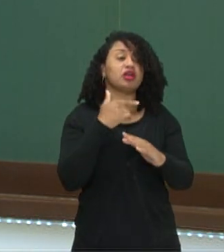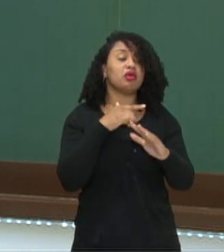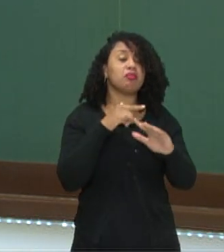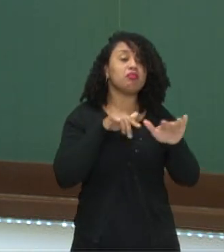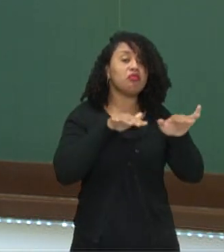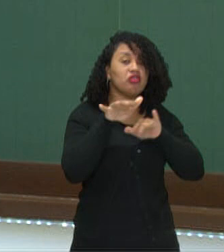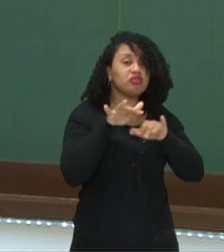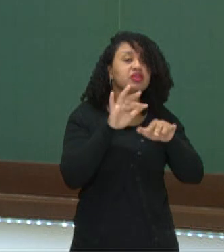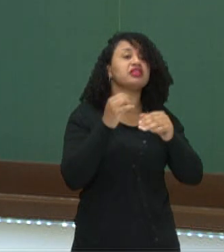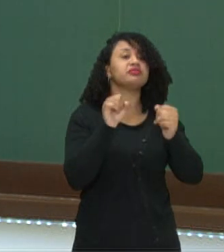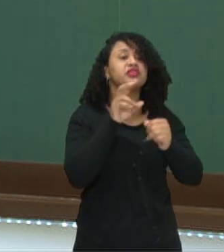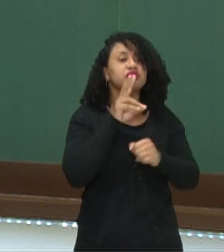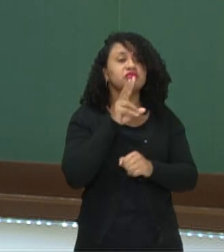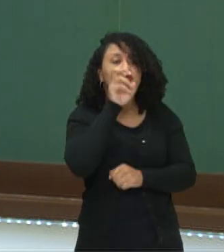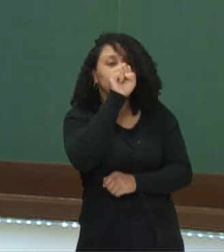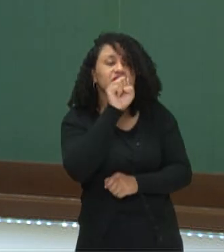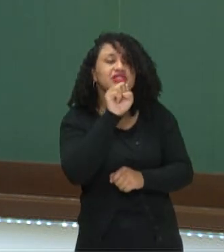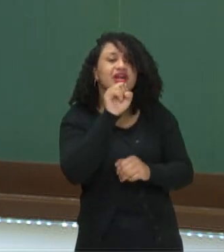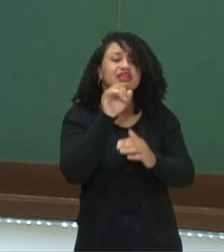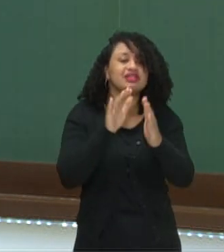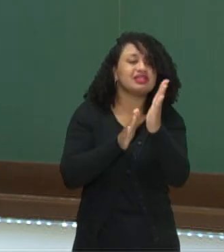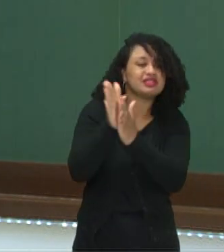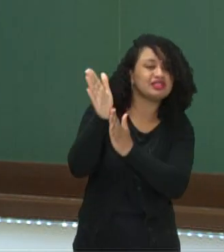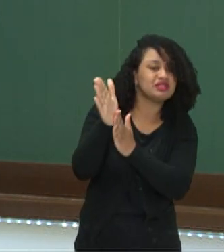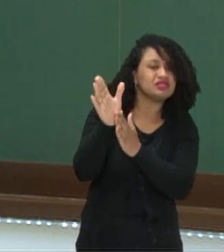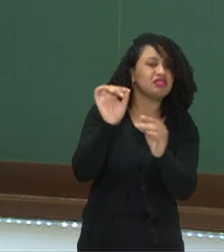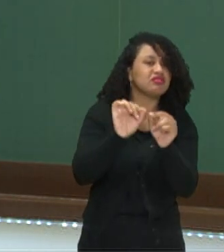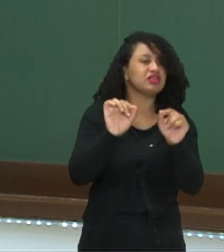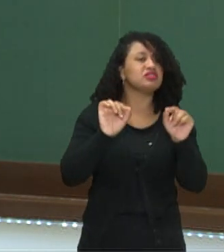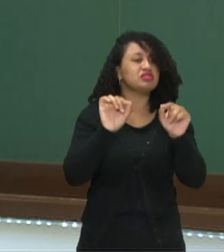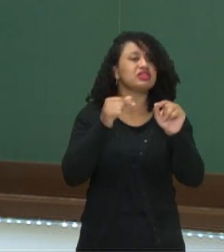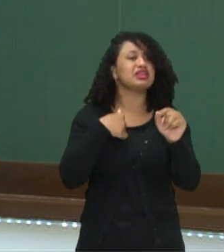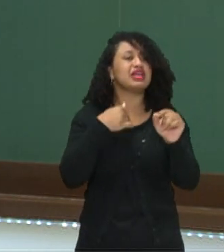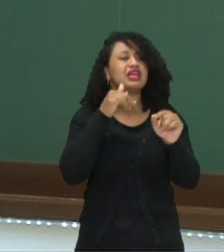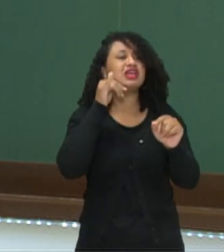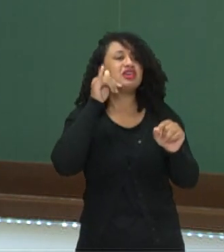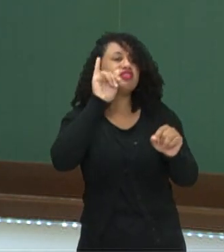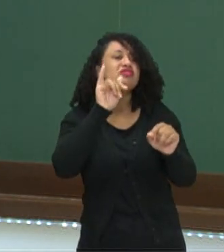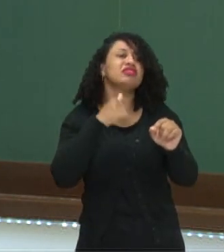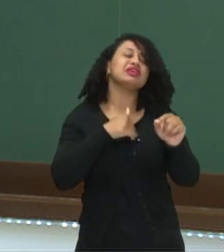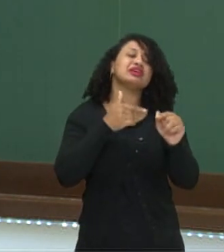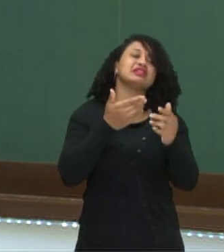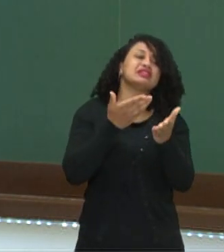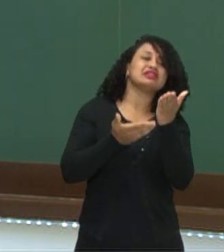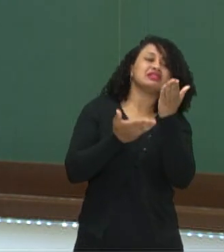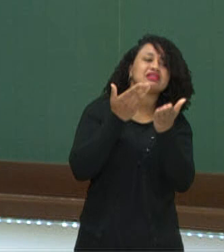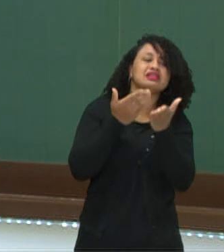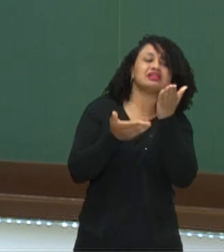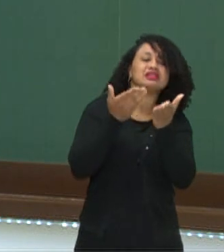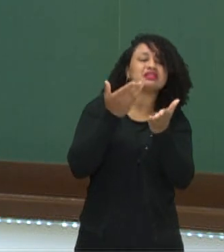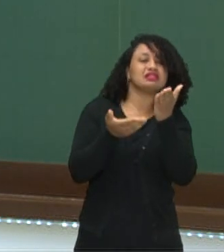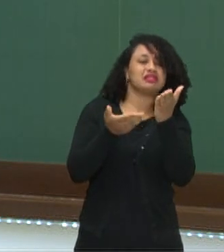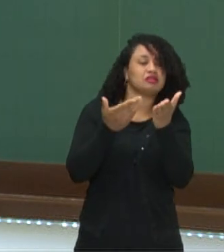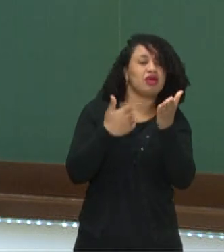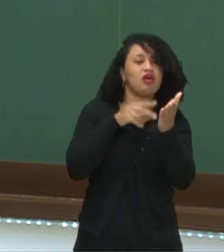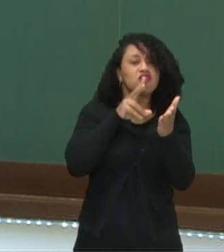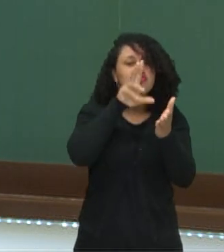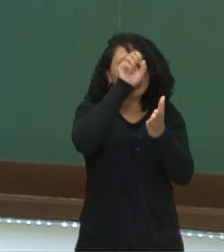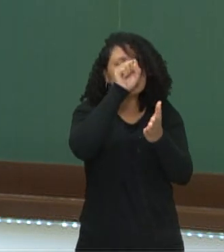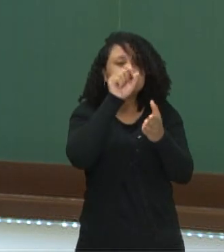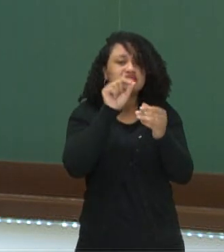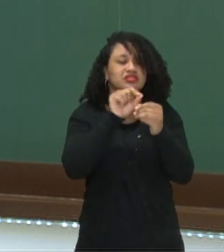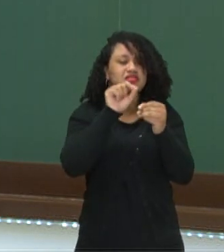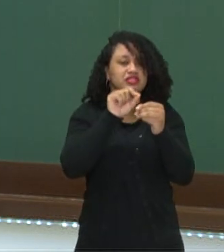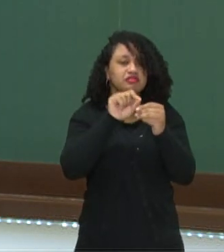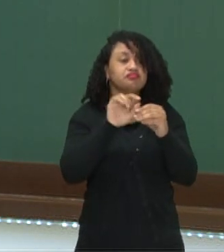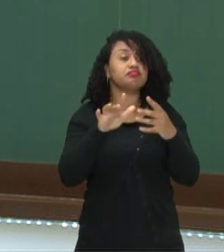força. Só que nesse caso eu tenho atrito. O que o atrito vai fazer? Ele vai tentar compensar essa força que você está fazendo. Então, por esse